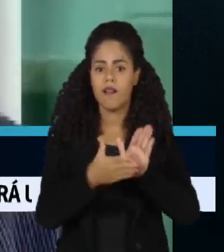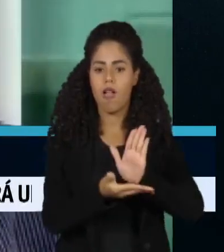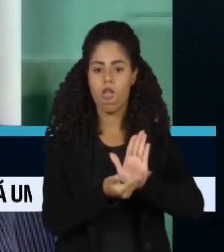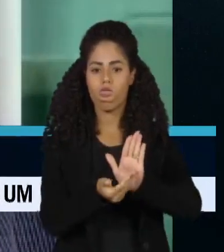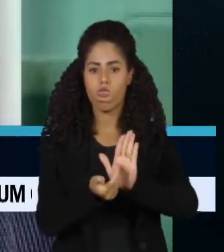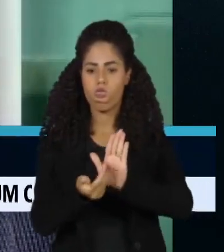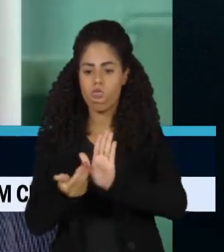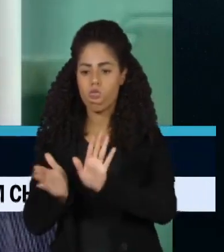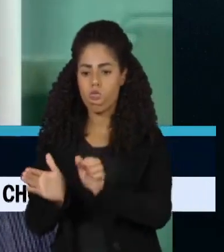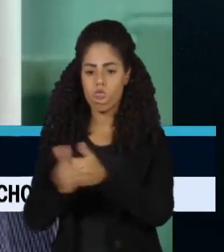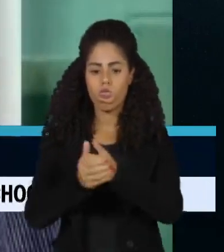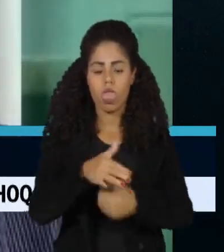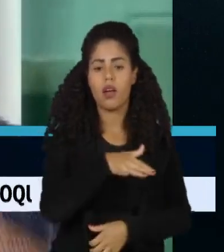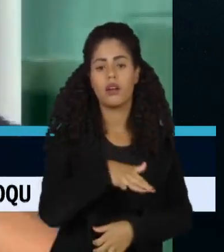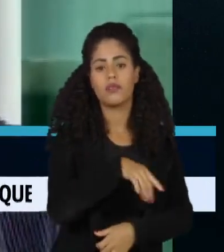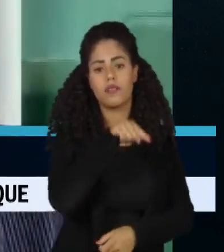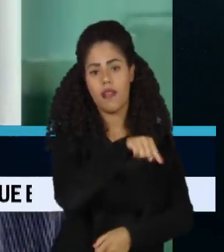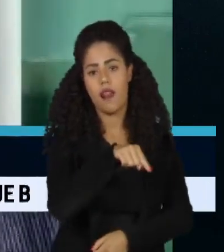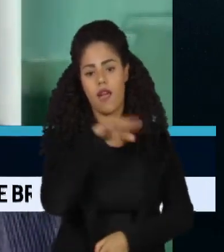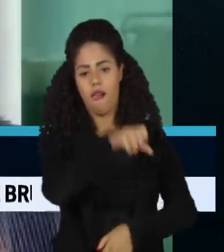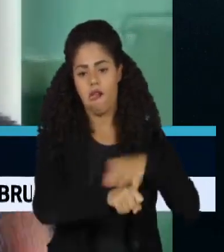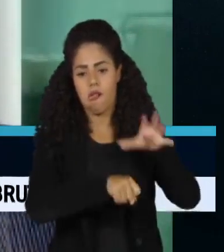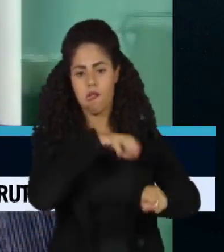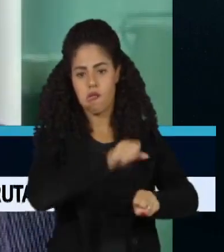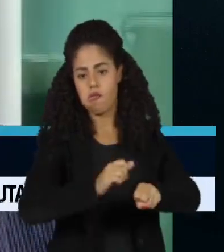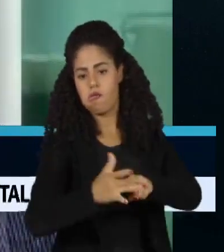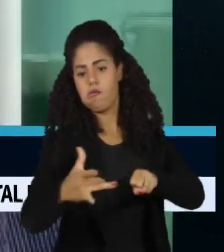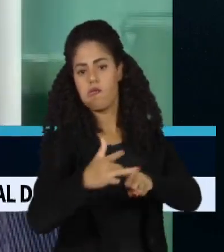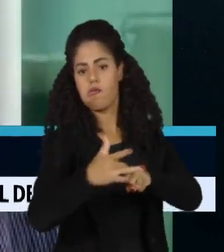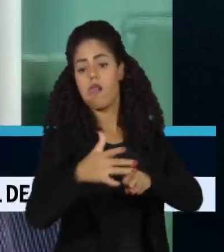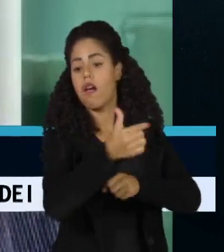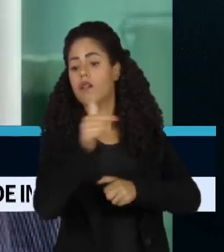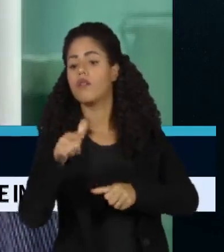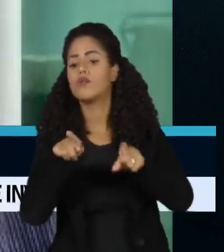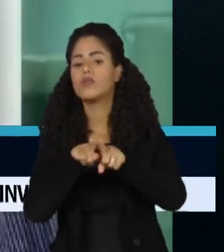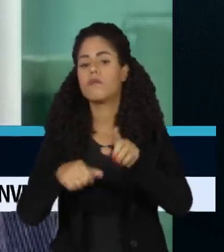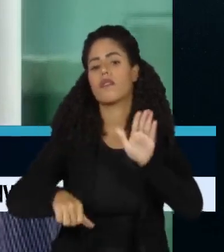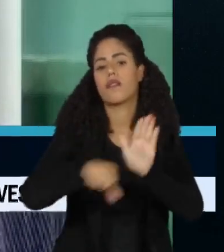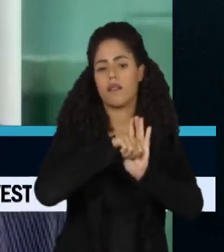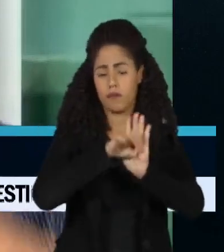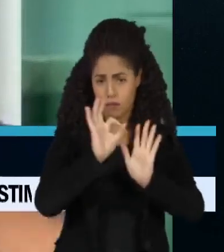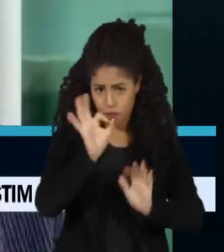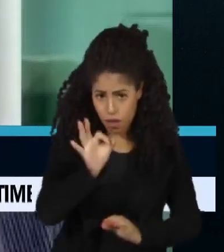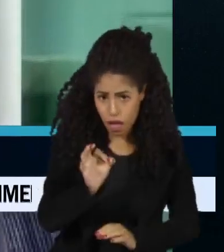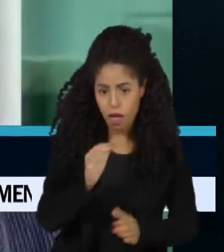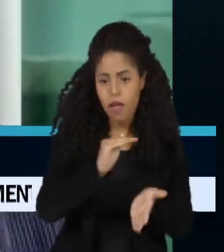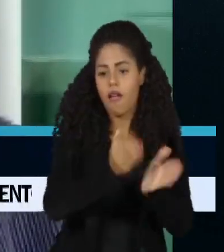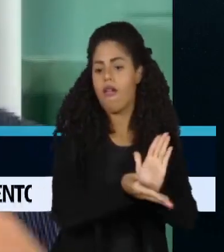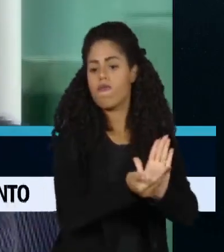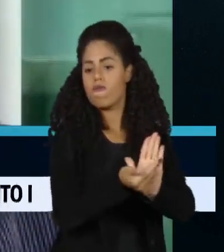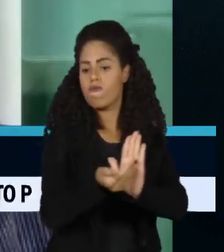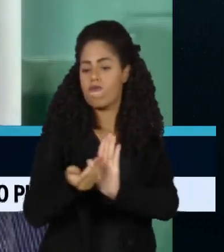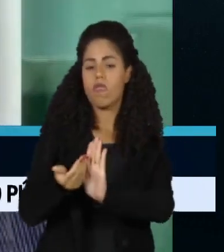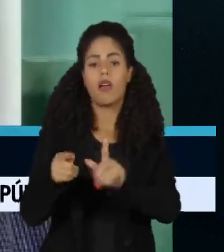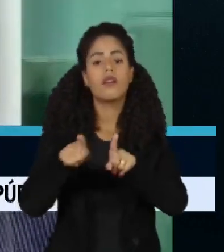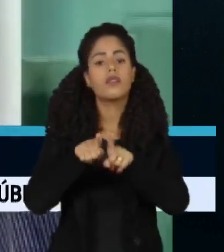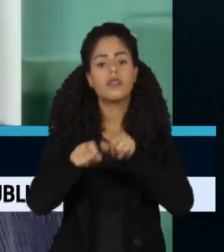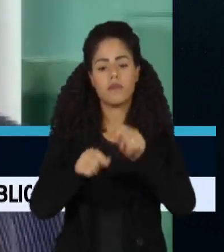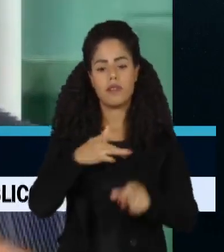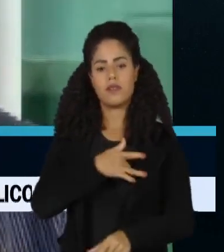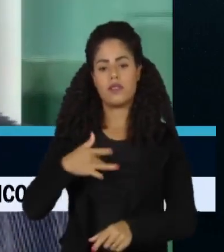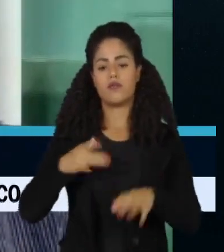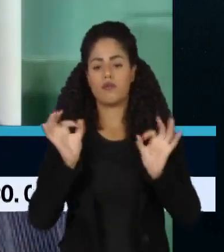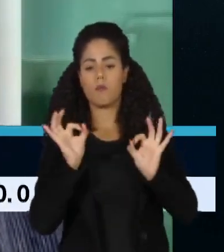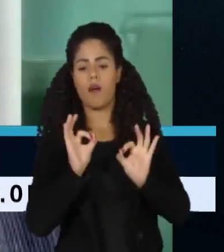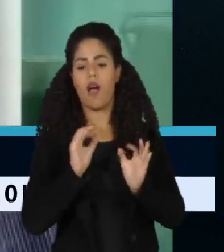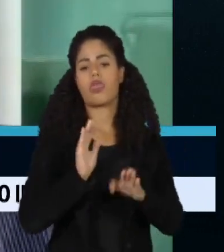na proteção territorial contra a invasão por garimpeiros e outros. É a omissão no tratamento da saúde. E